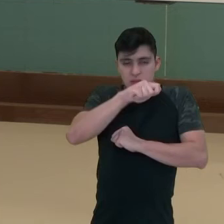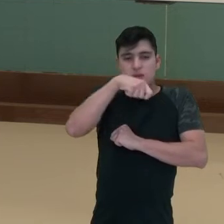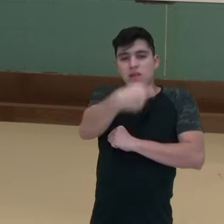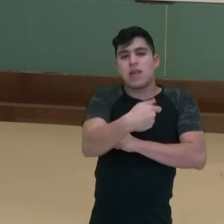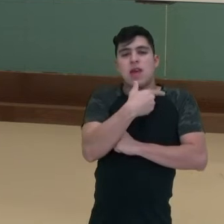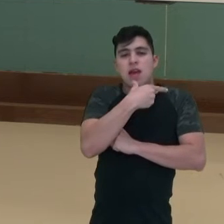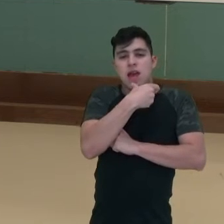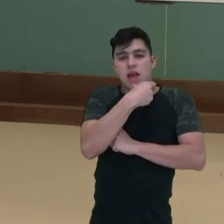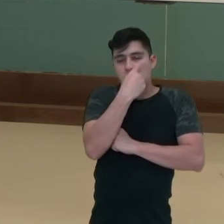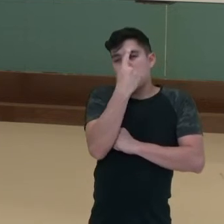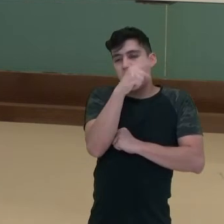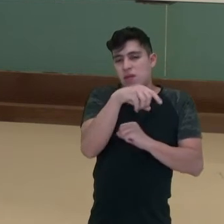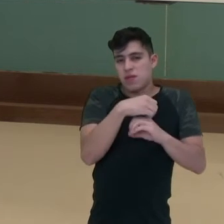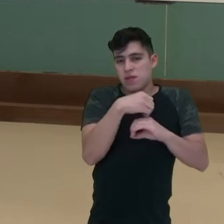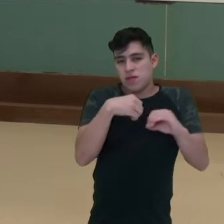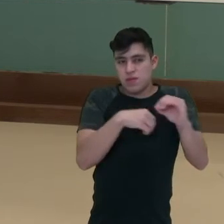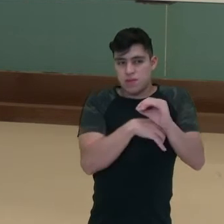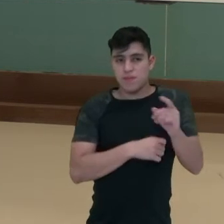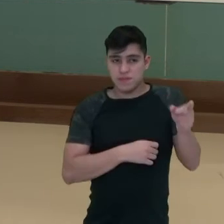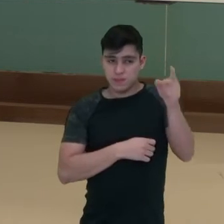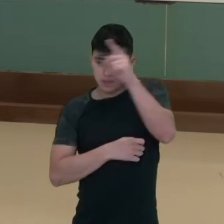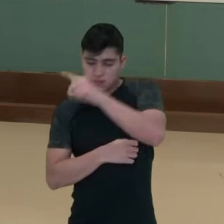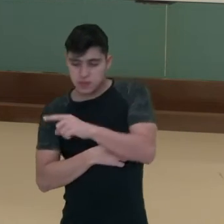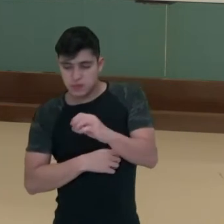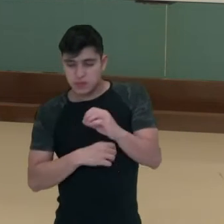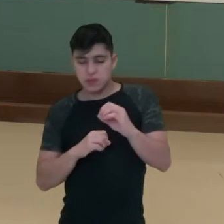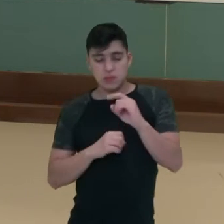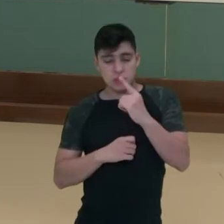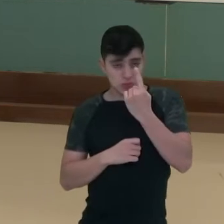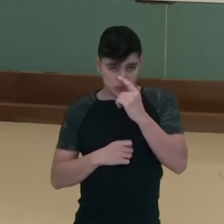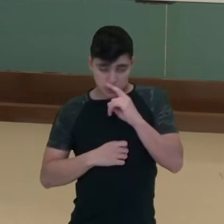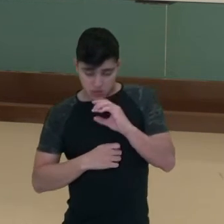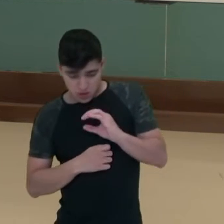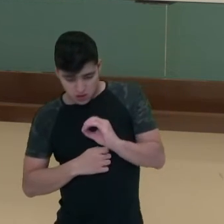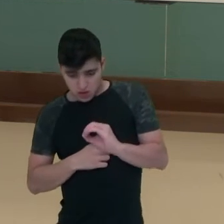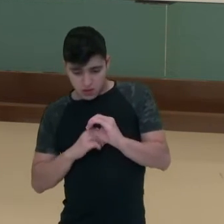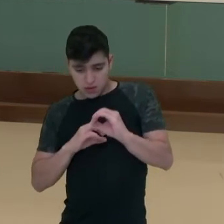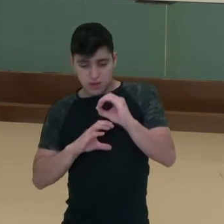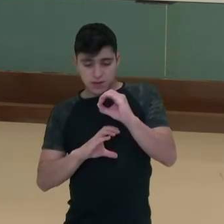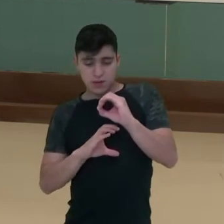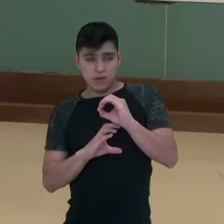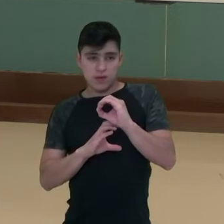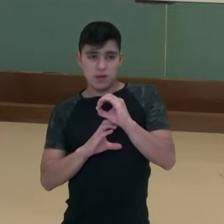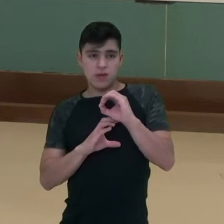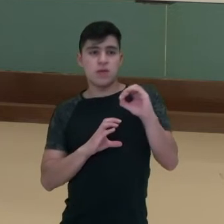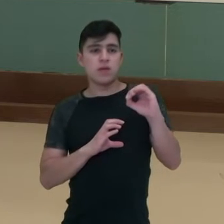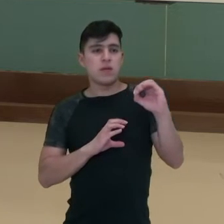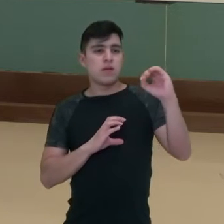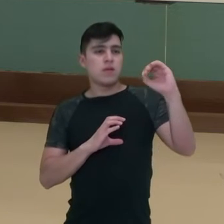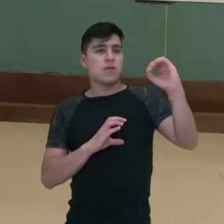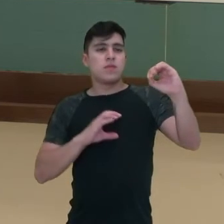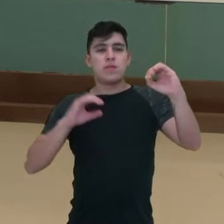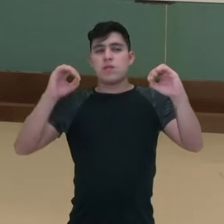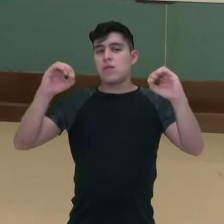uma molécula de carbono para 2 de oxigênio. Aqui